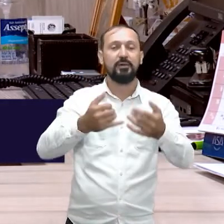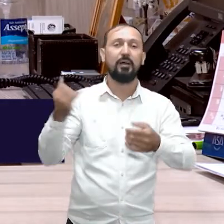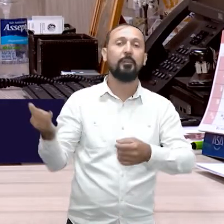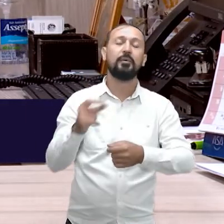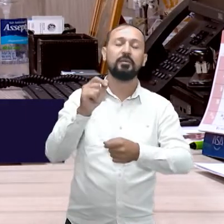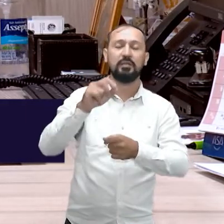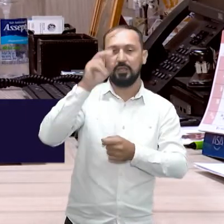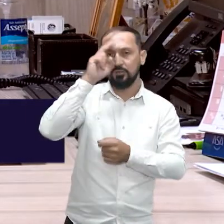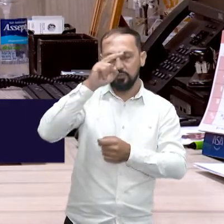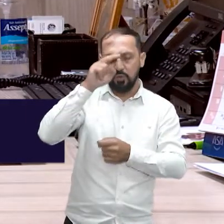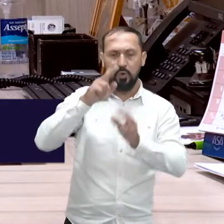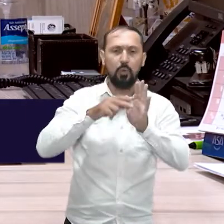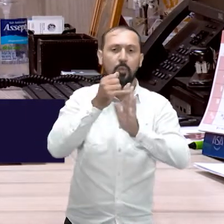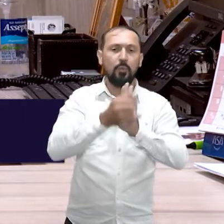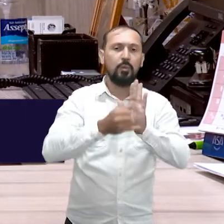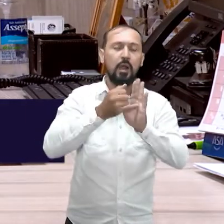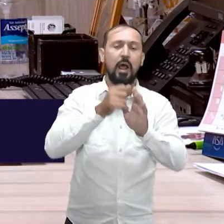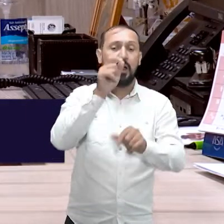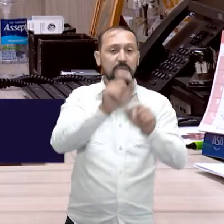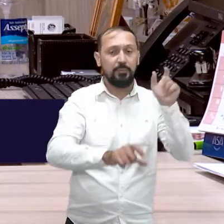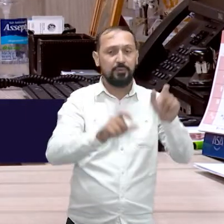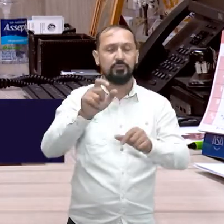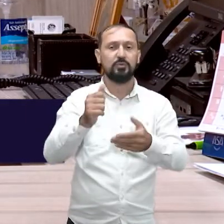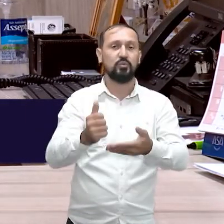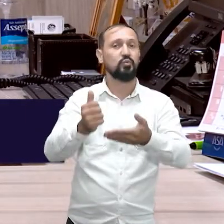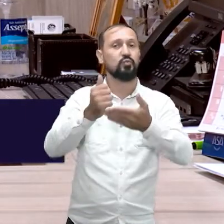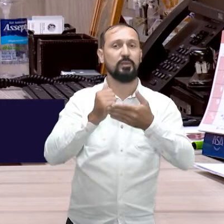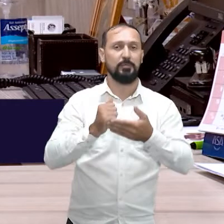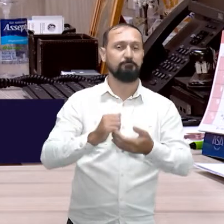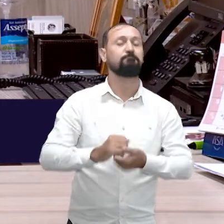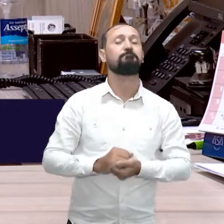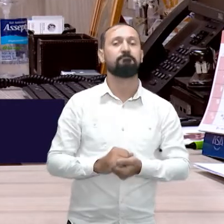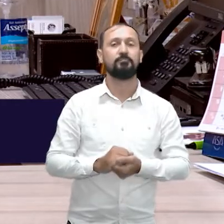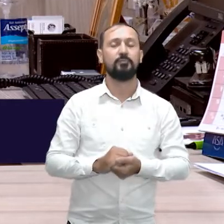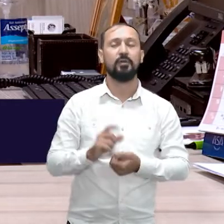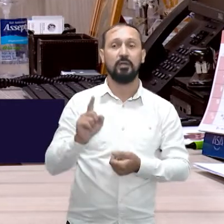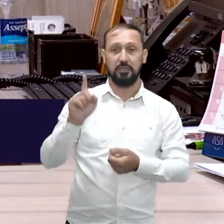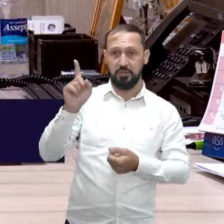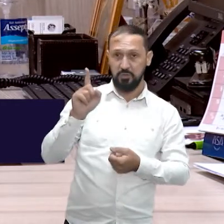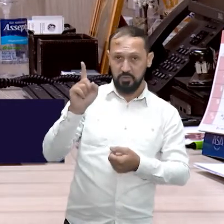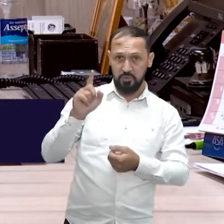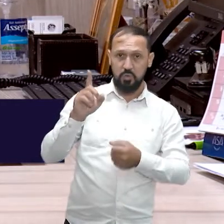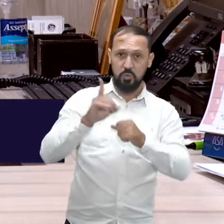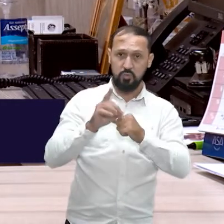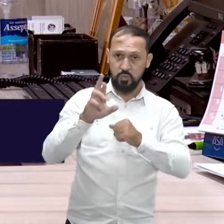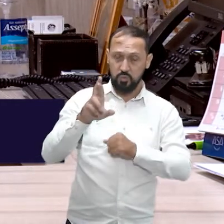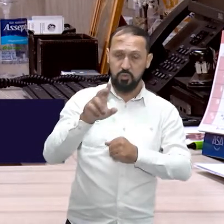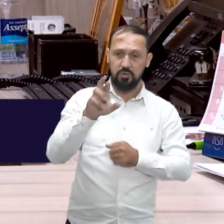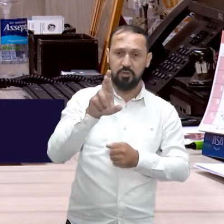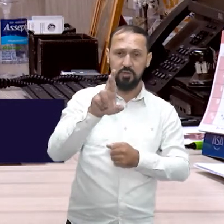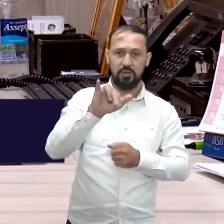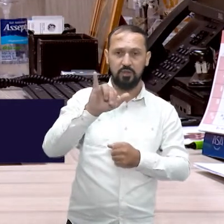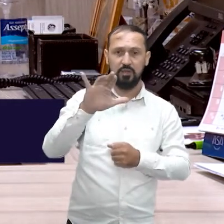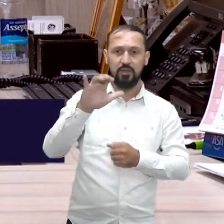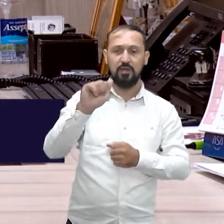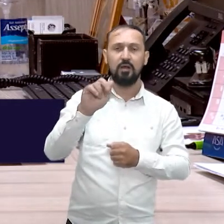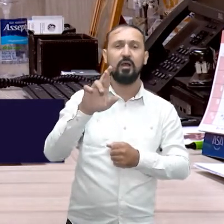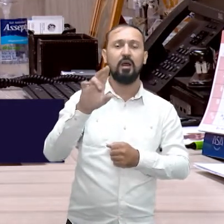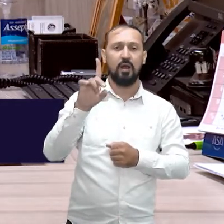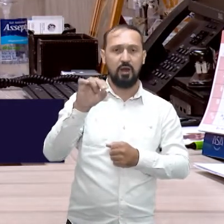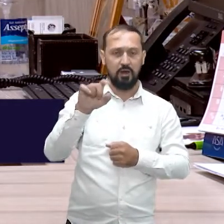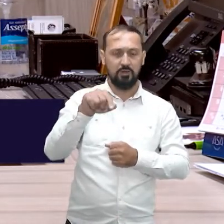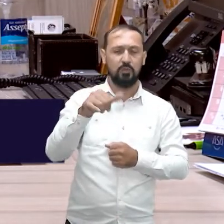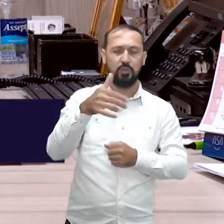reconhecimento, e é importante sempre deixar claro a história, o nascimento do projeto e das pessoas que tanto ajudaram, né? E o Ricardo, a